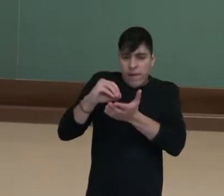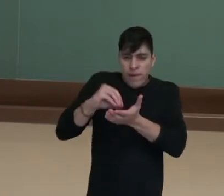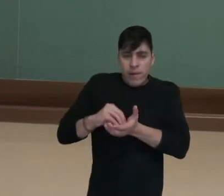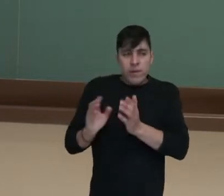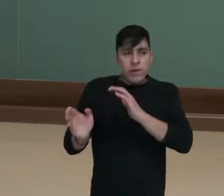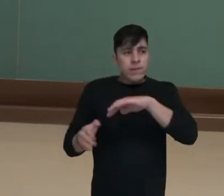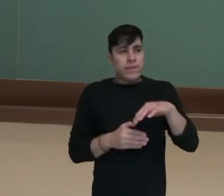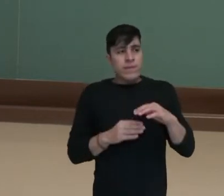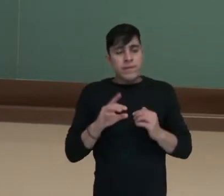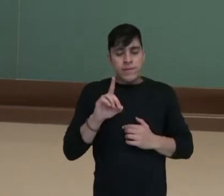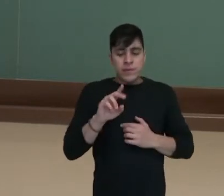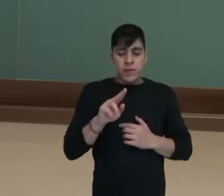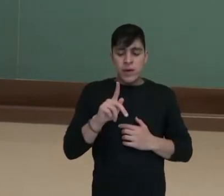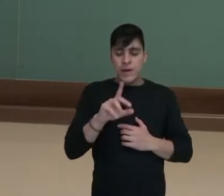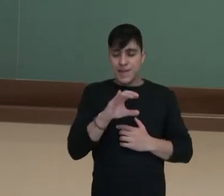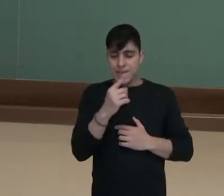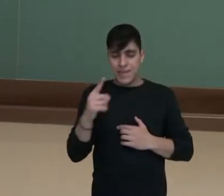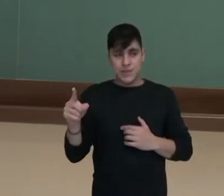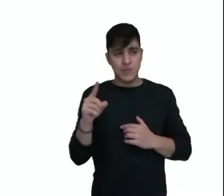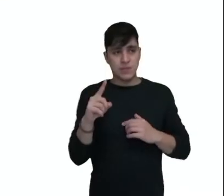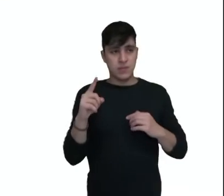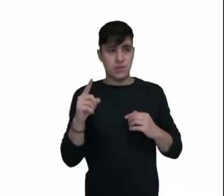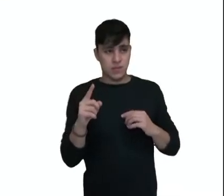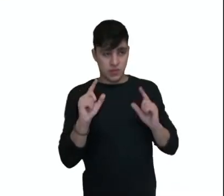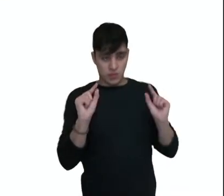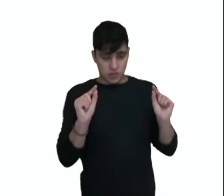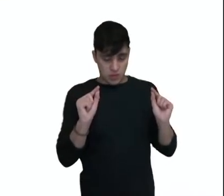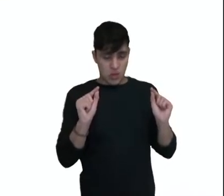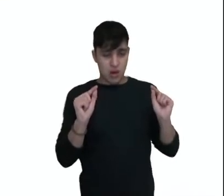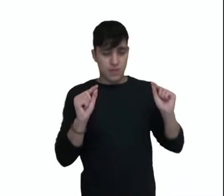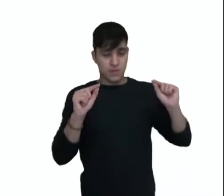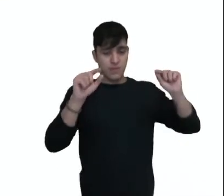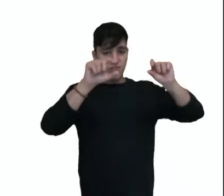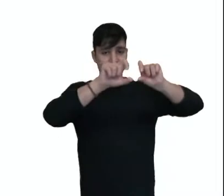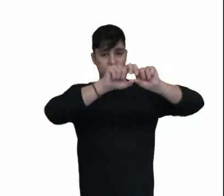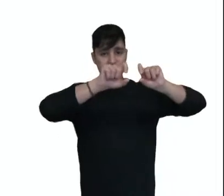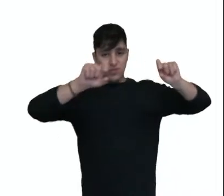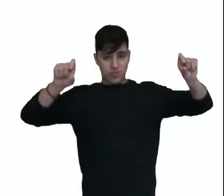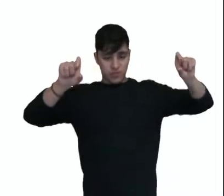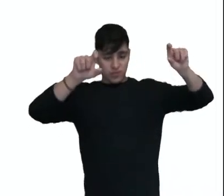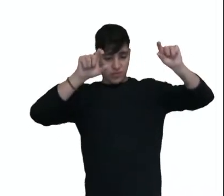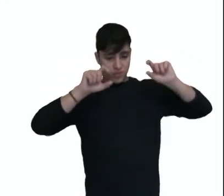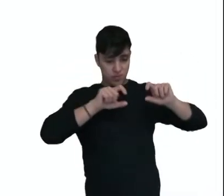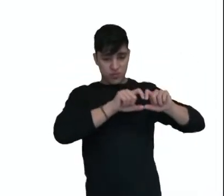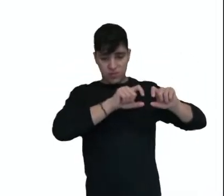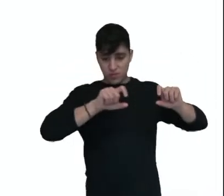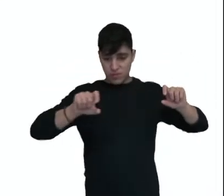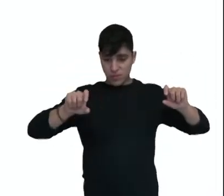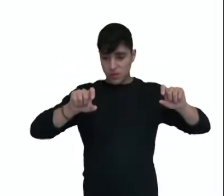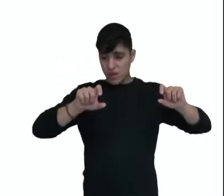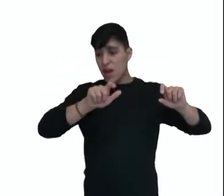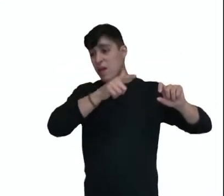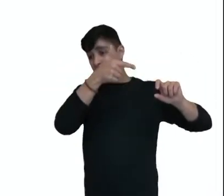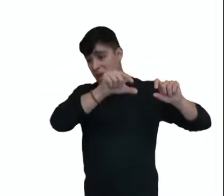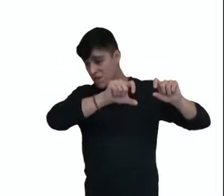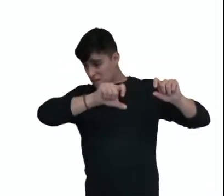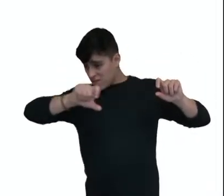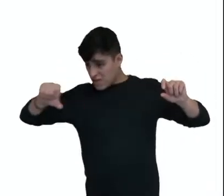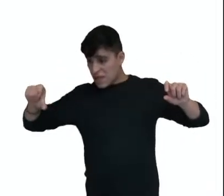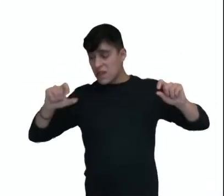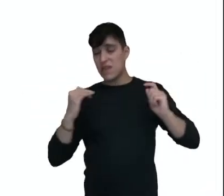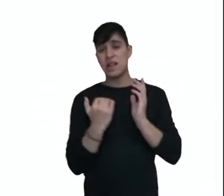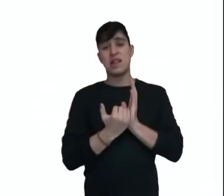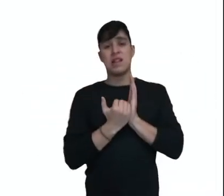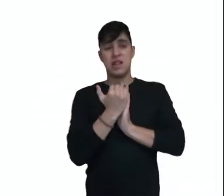Duplicação. O que acontece na duplicação? Um segmento extra, o cromossomo tem um pedaço a mais. Olha, observe, aqui